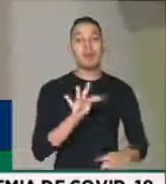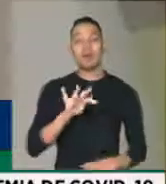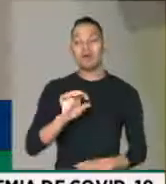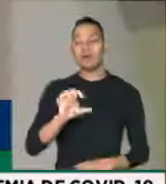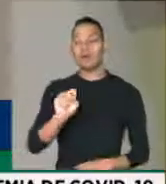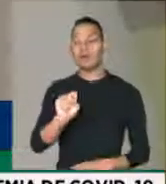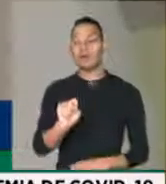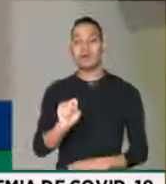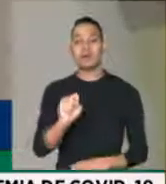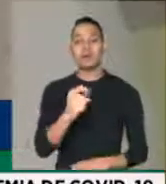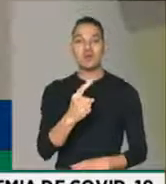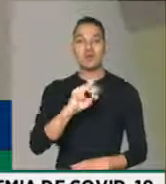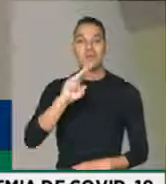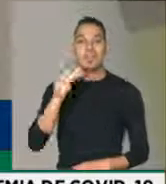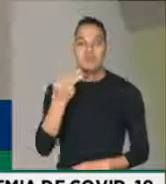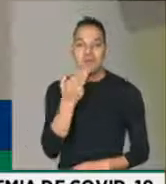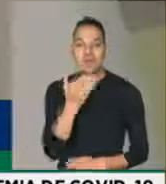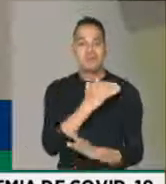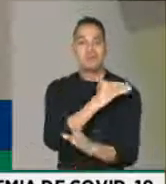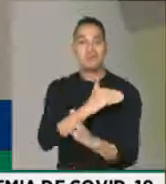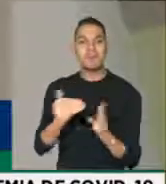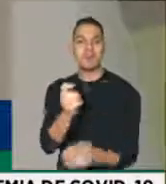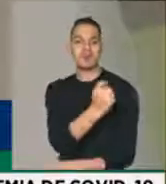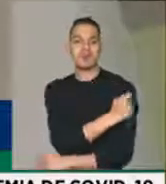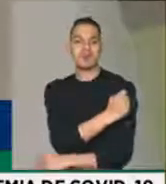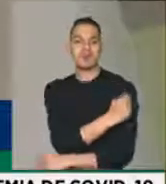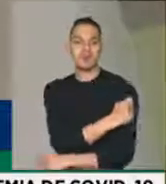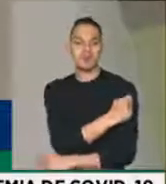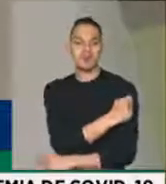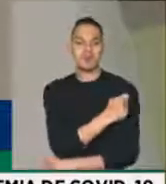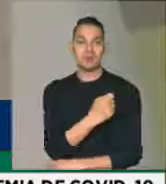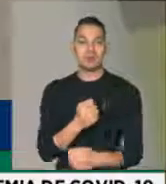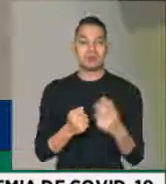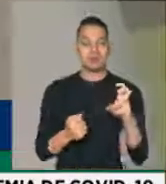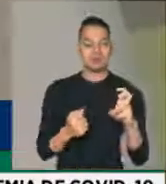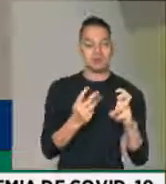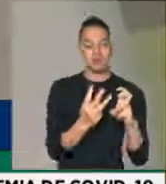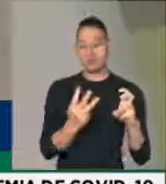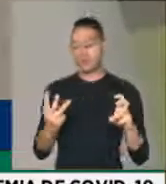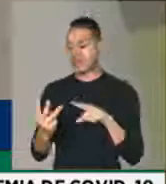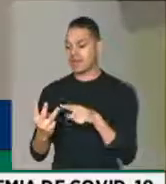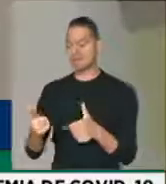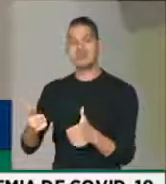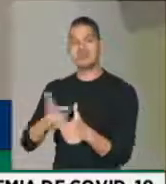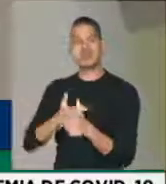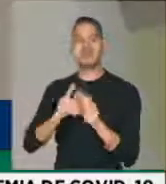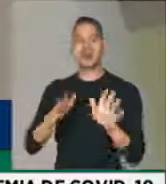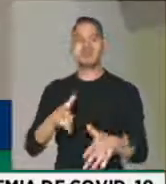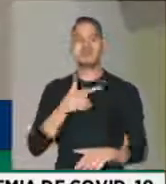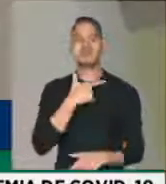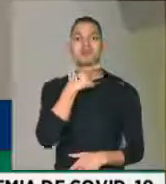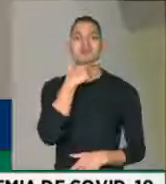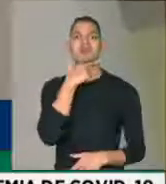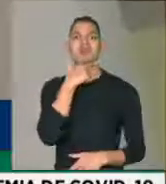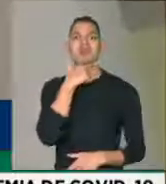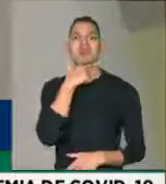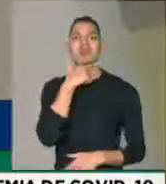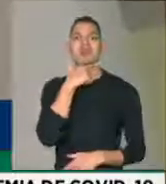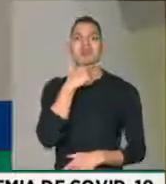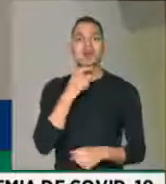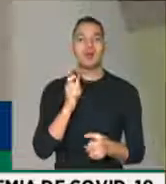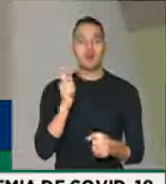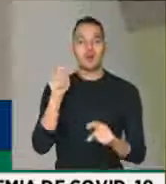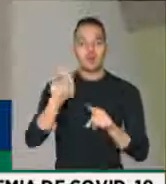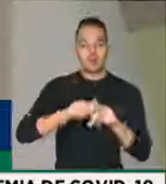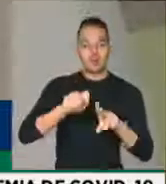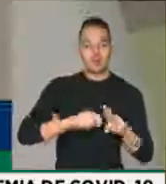de 1,5 milhão de estudantes. Porém, 3 em cada 5 já endividados a mais de